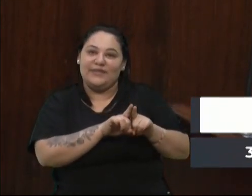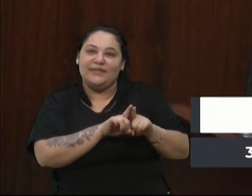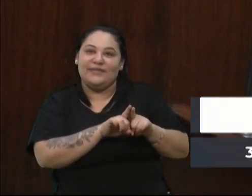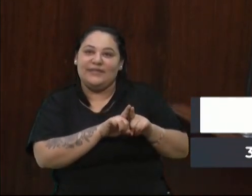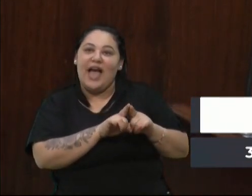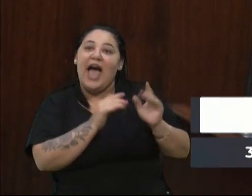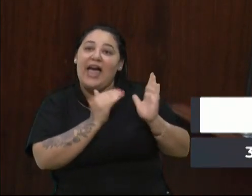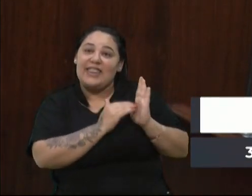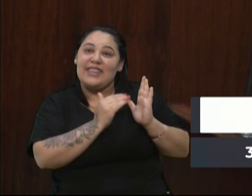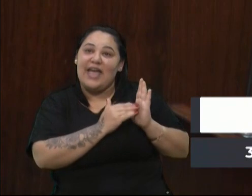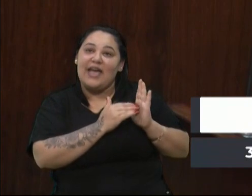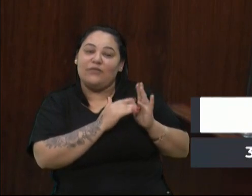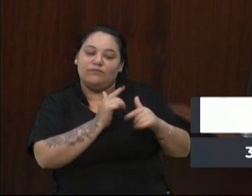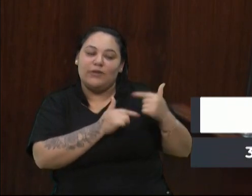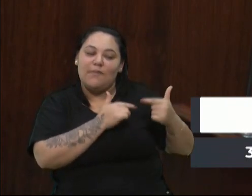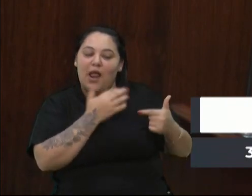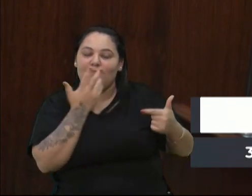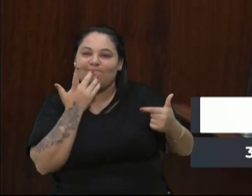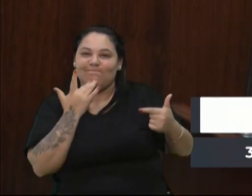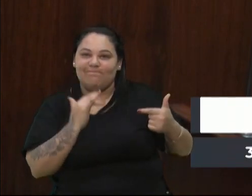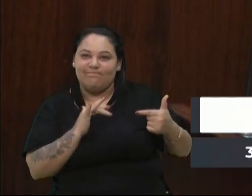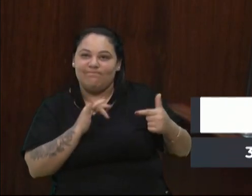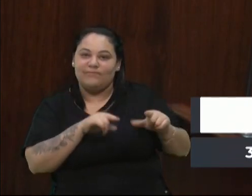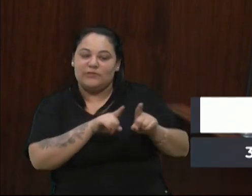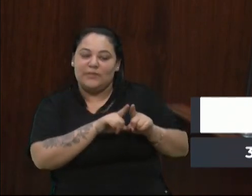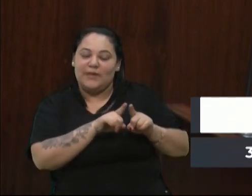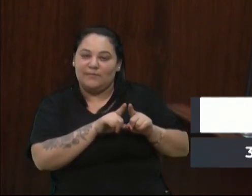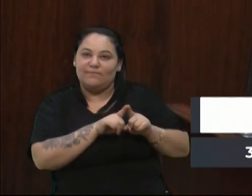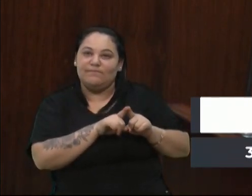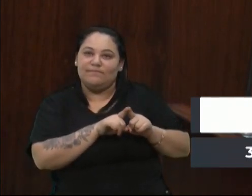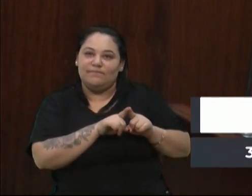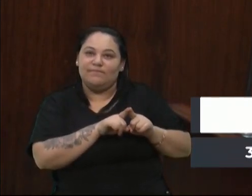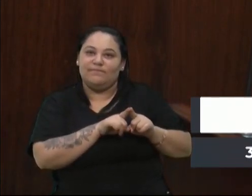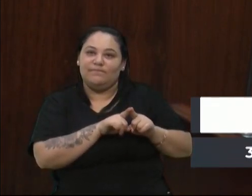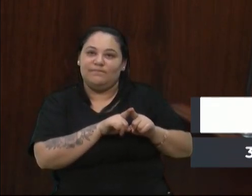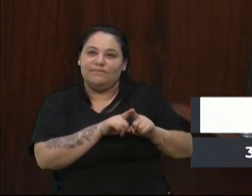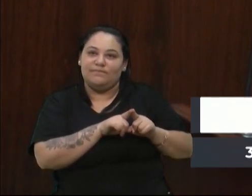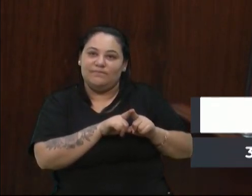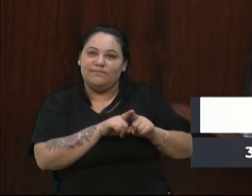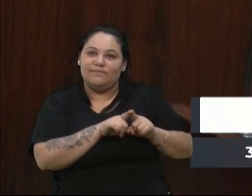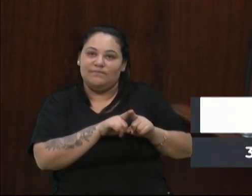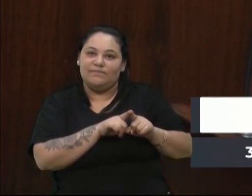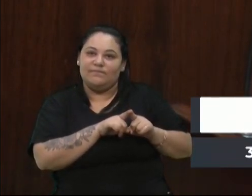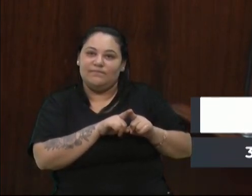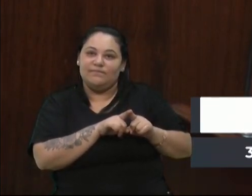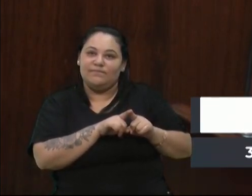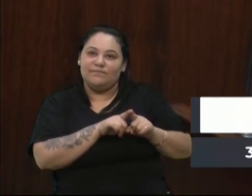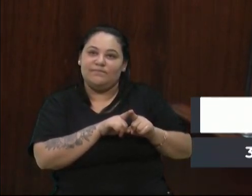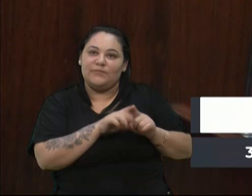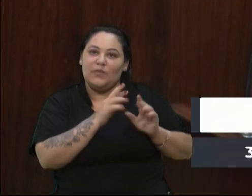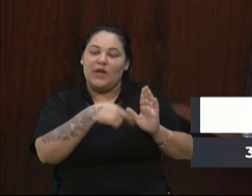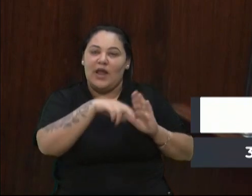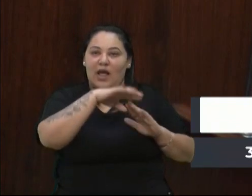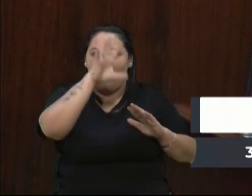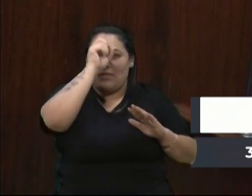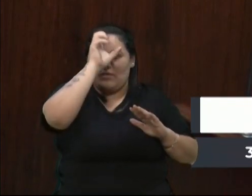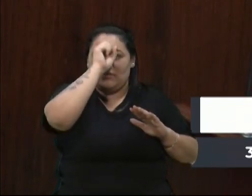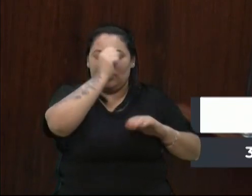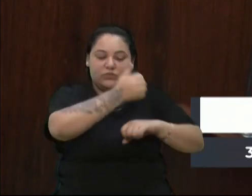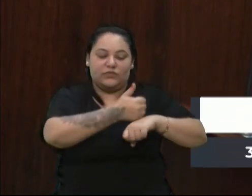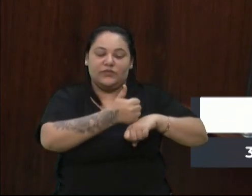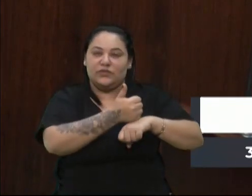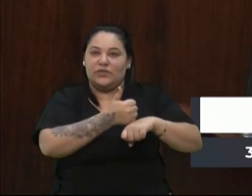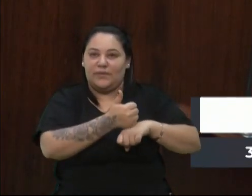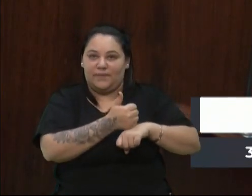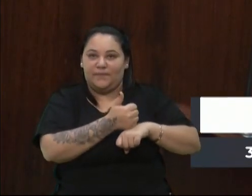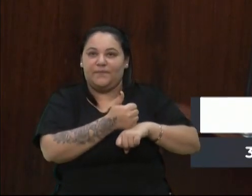até com trabalho infantil e que foram resgatados pela aprendizagem, né, profissional. Então,